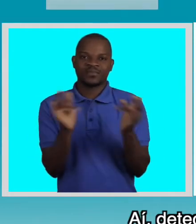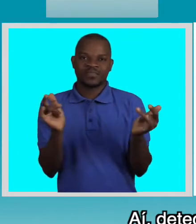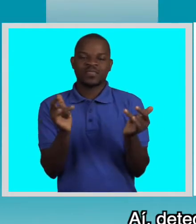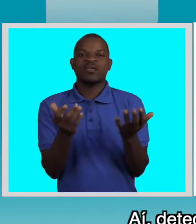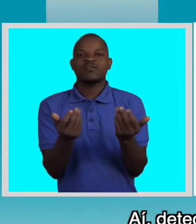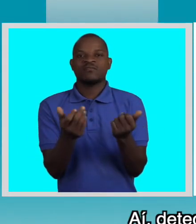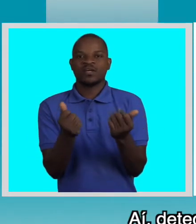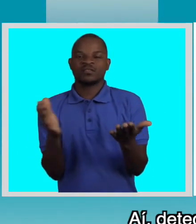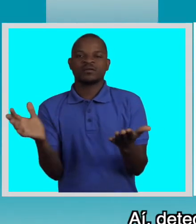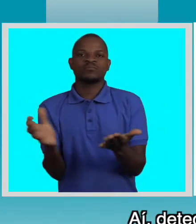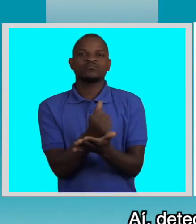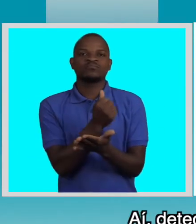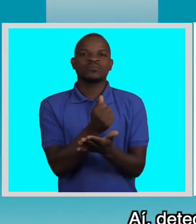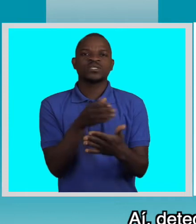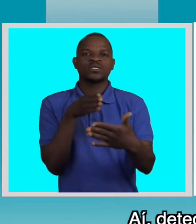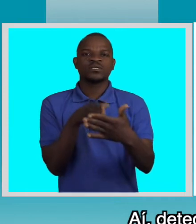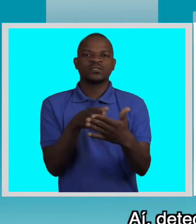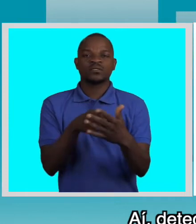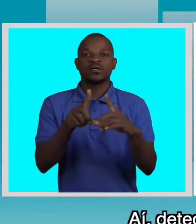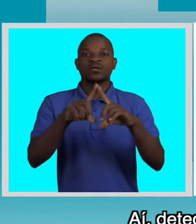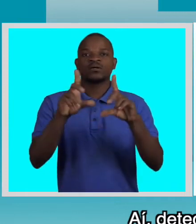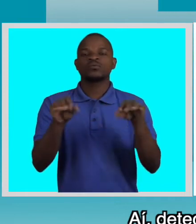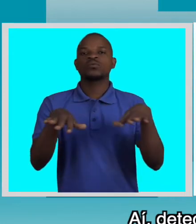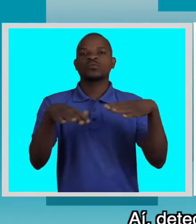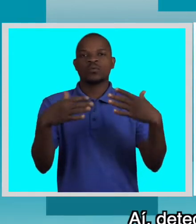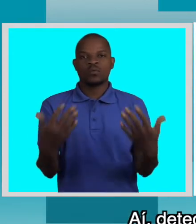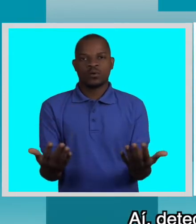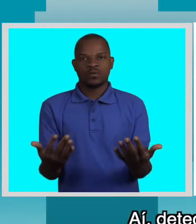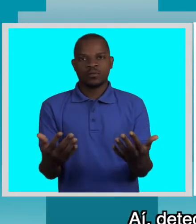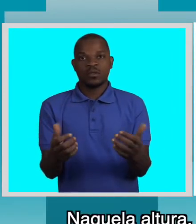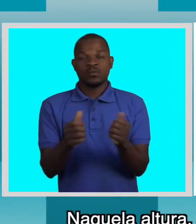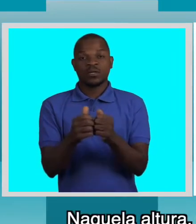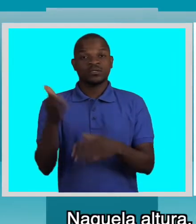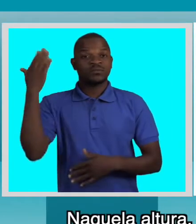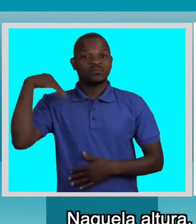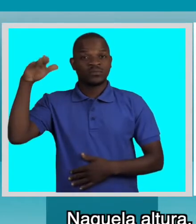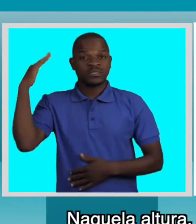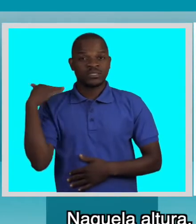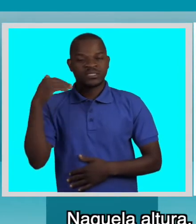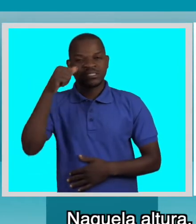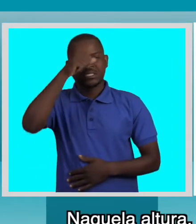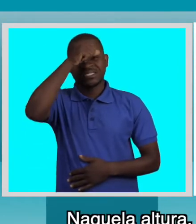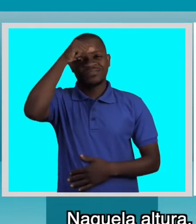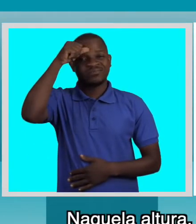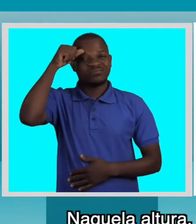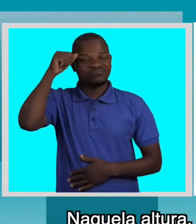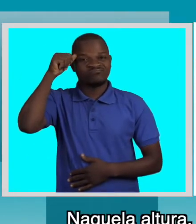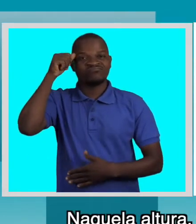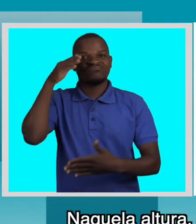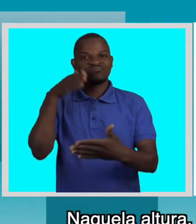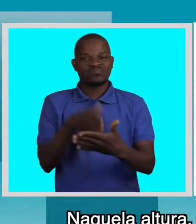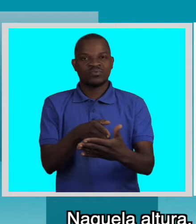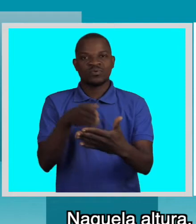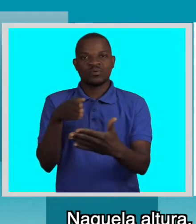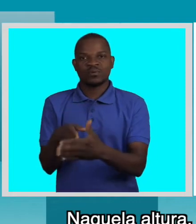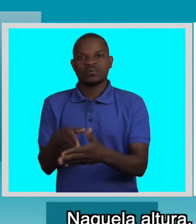Aí, detenta-se rapidamente qual é a dificuldade a criança tem. Agora, nesse tempo, era tempo difícil,